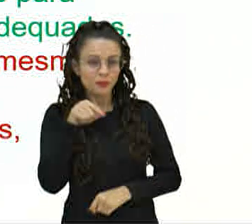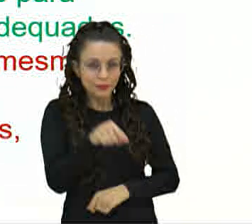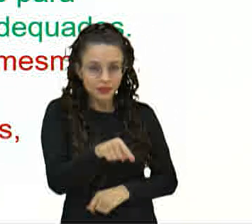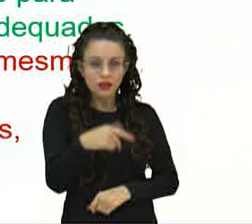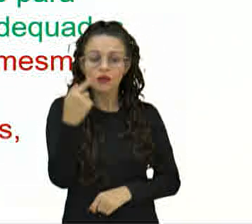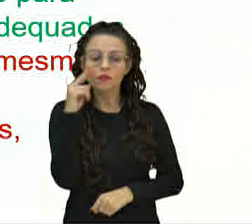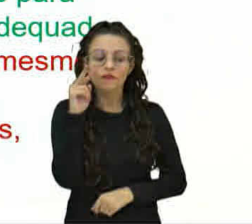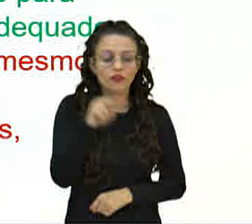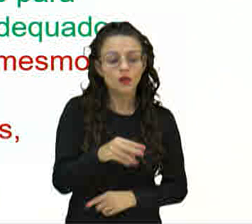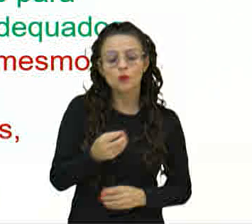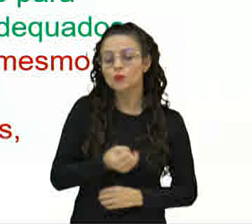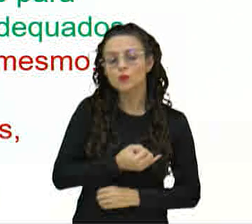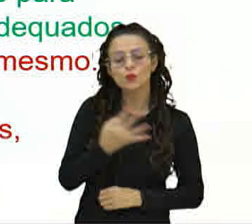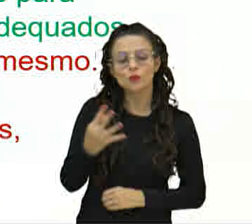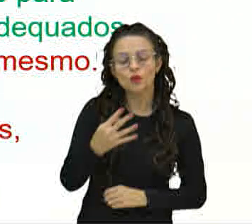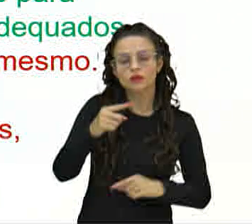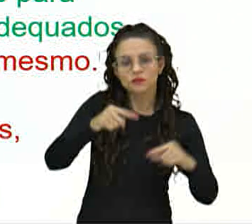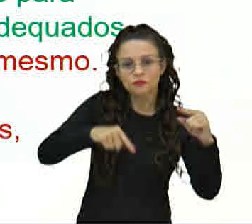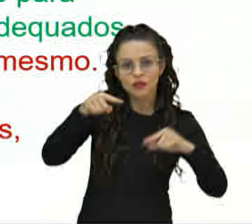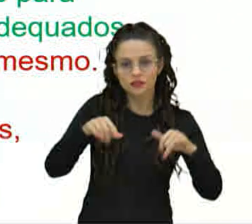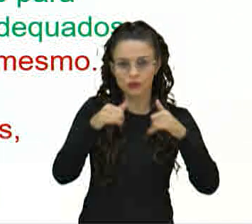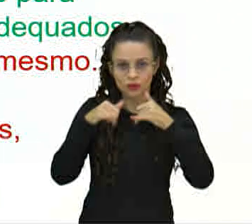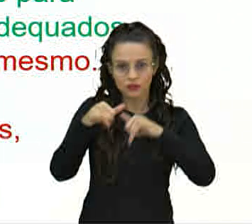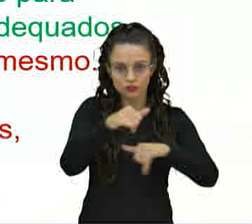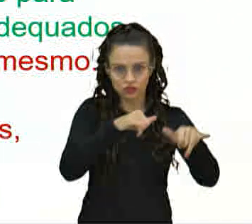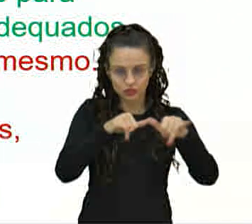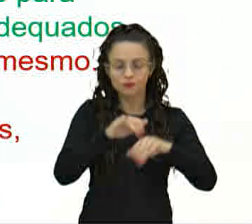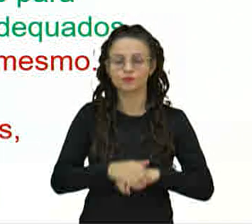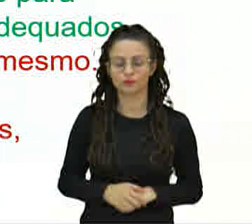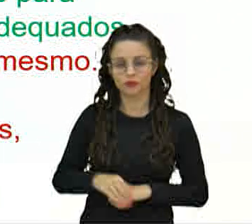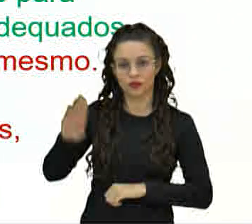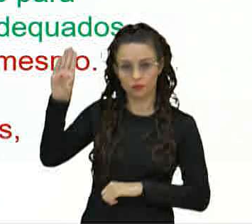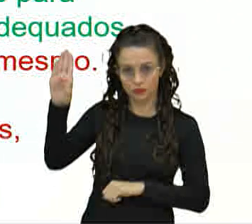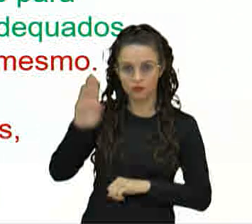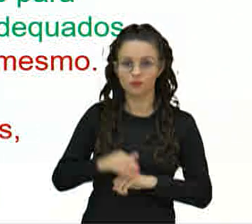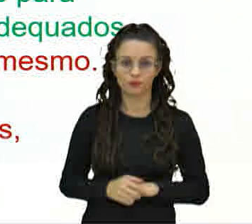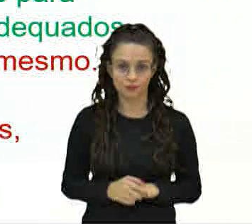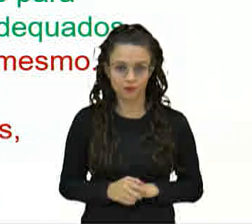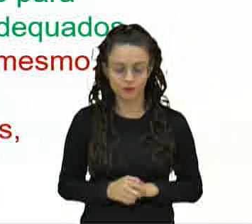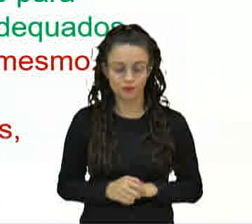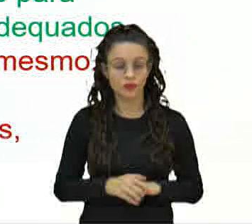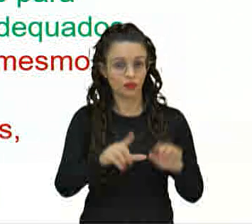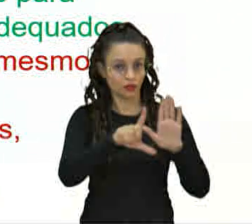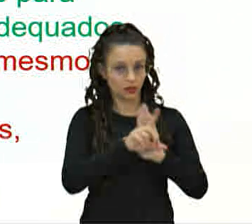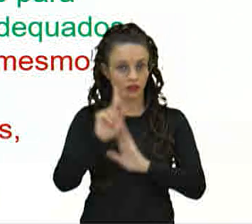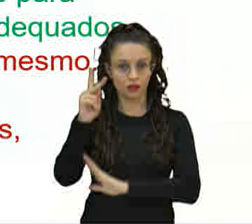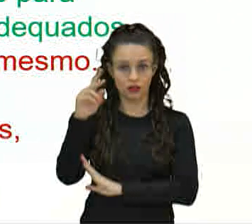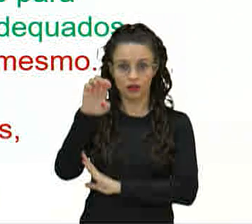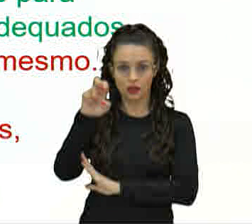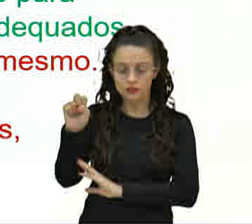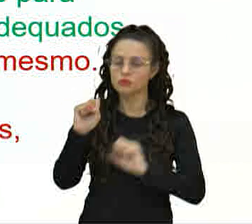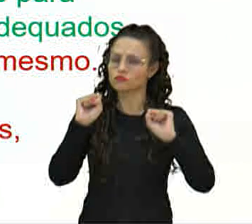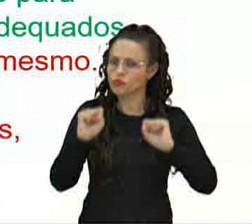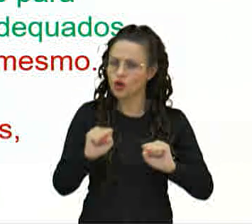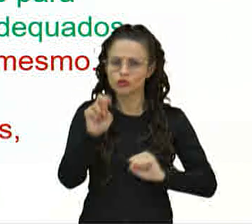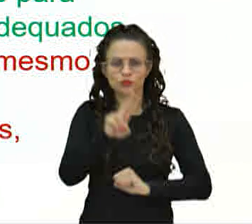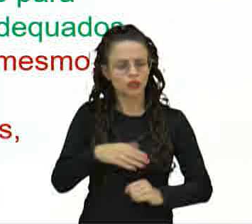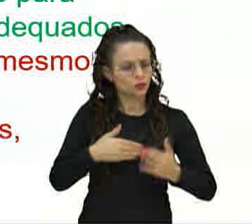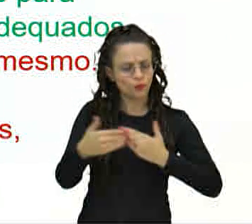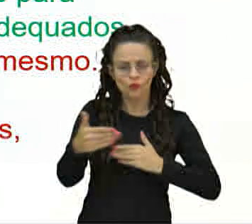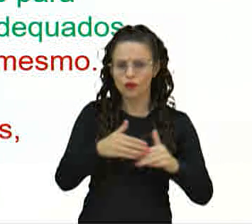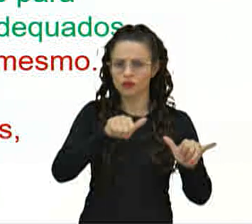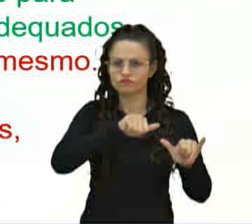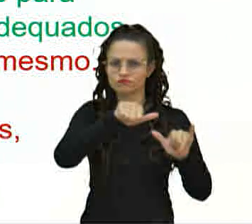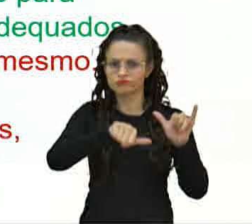para ver a variação da energia. Na letra B, pela lei de Hess, podemos usar quaisquer reações